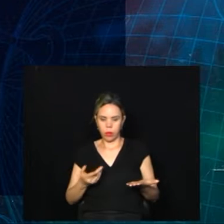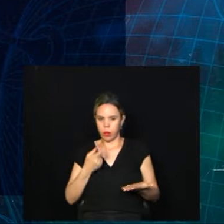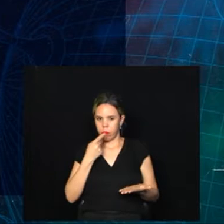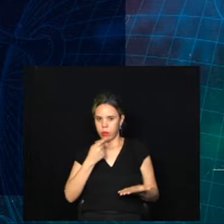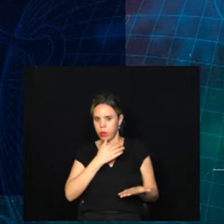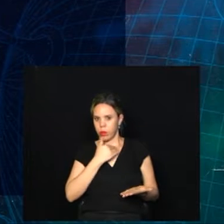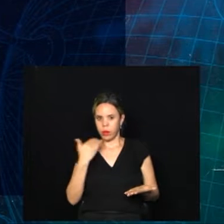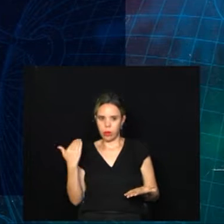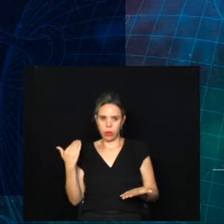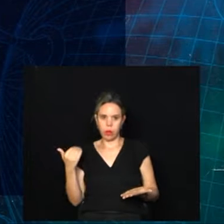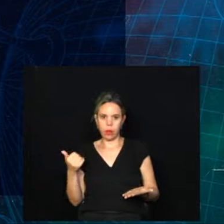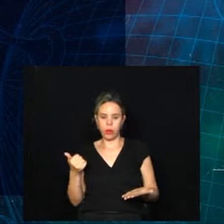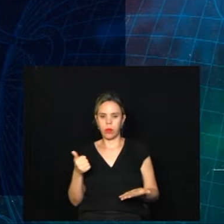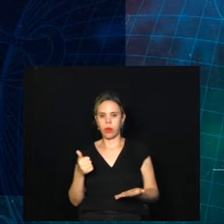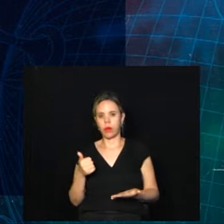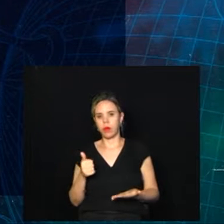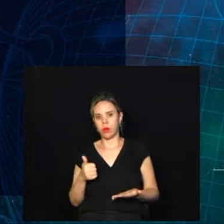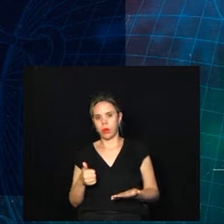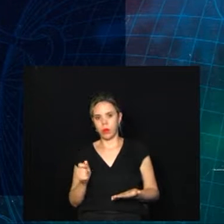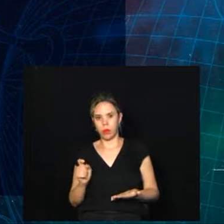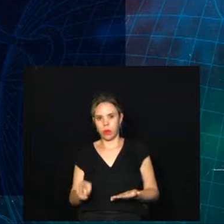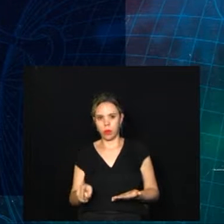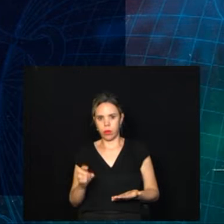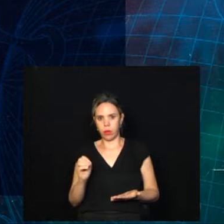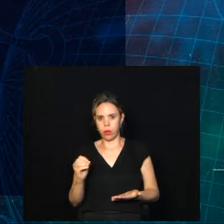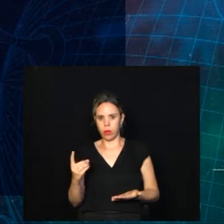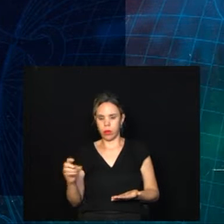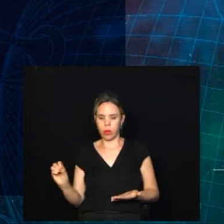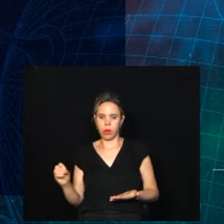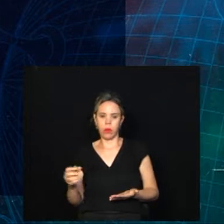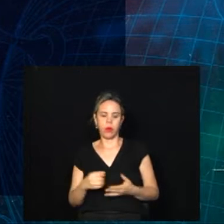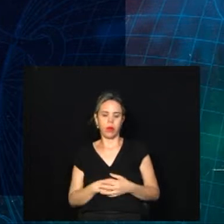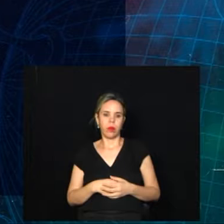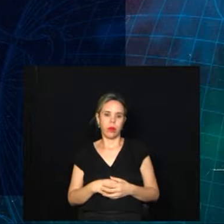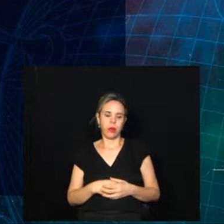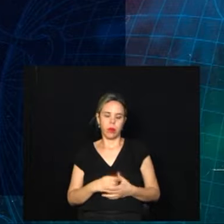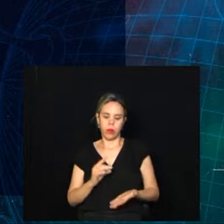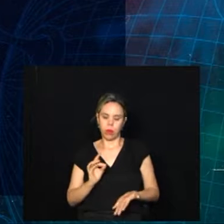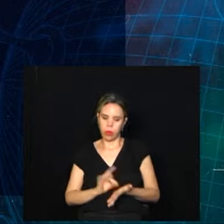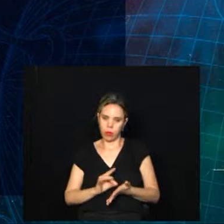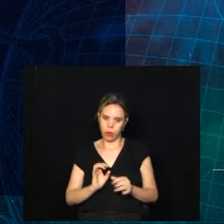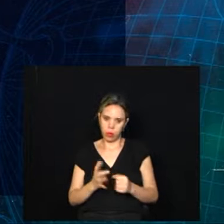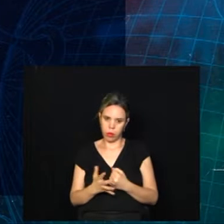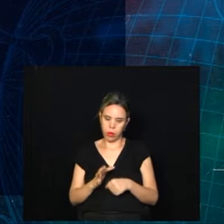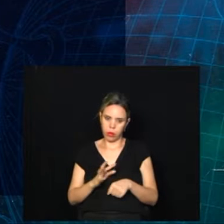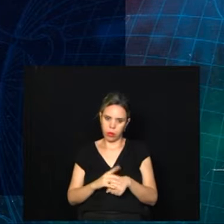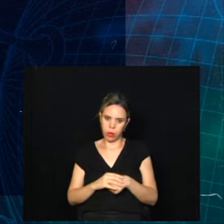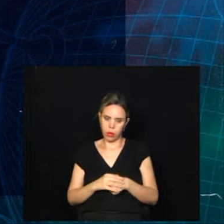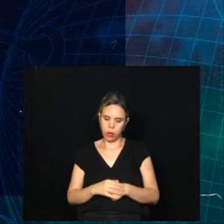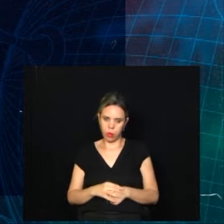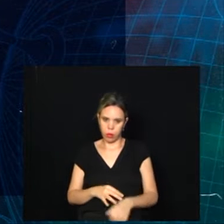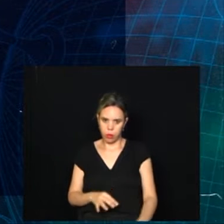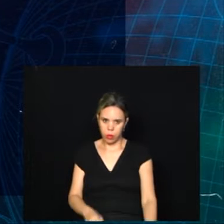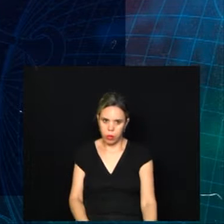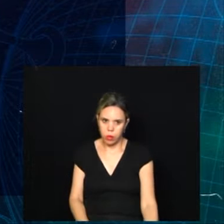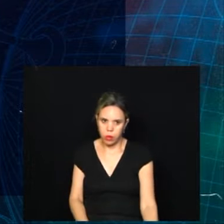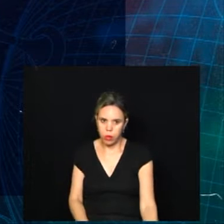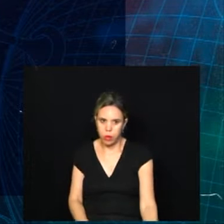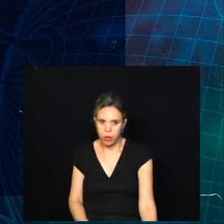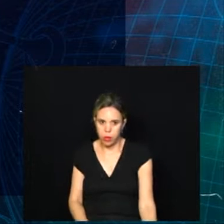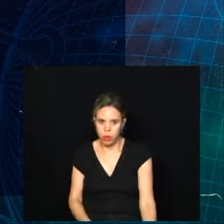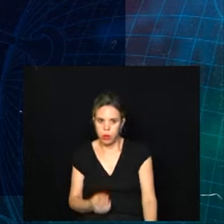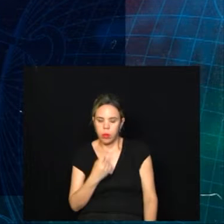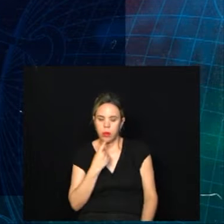dos óbitos, então, na nossa região, 11.010 mortes confirmadas devido à Covid-19